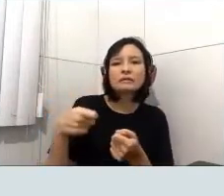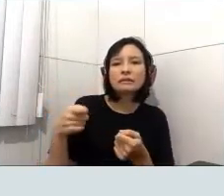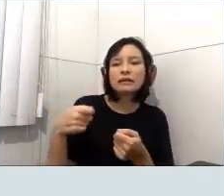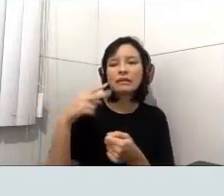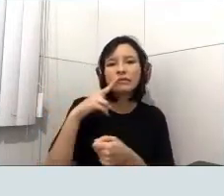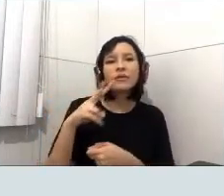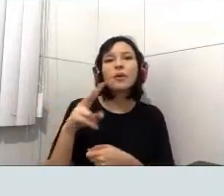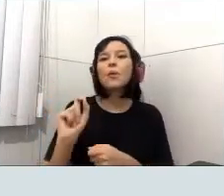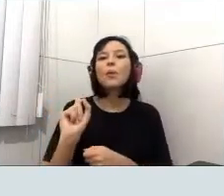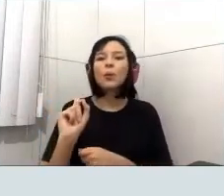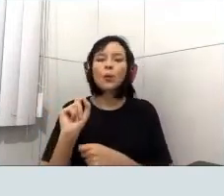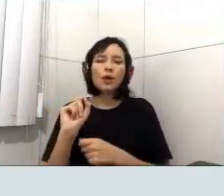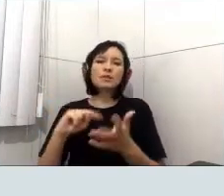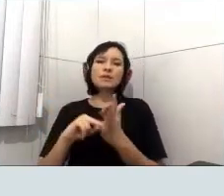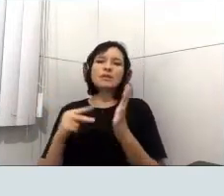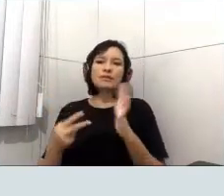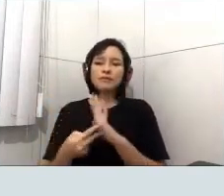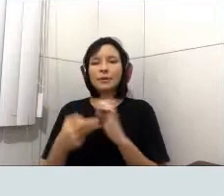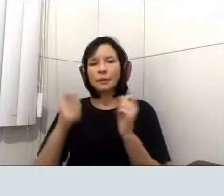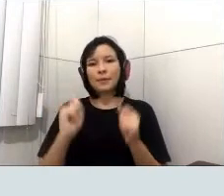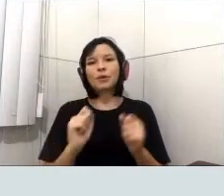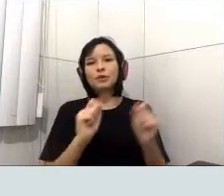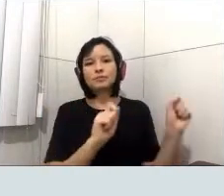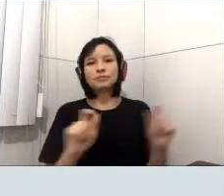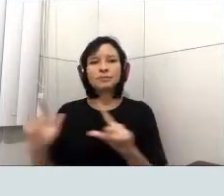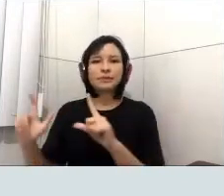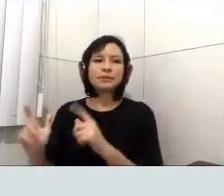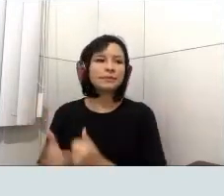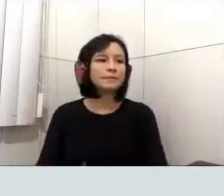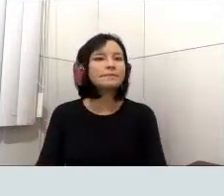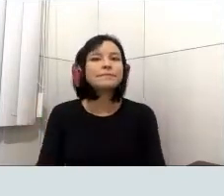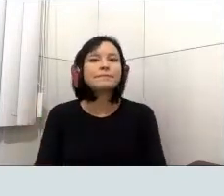seria. Pode passar o slide.